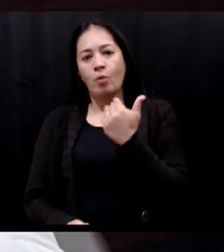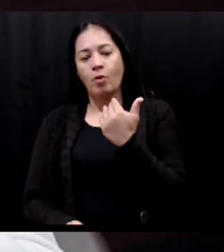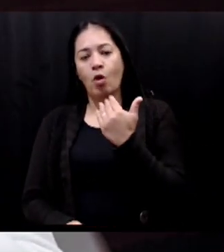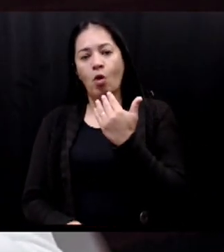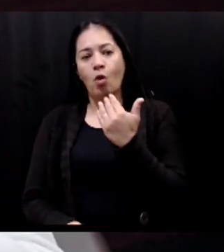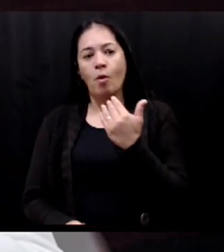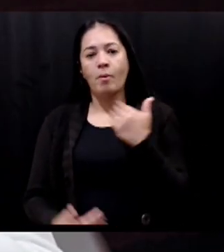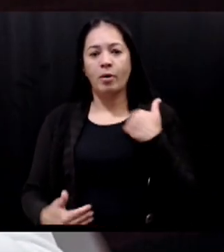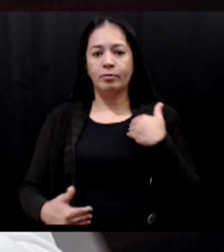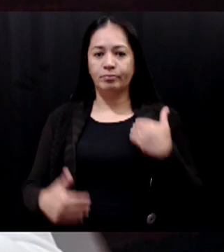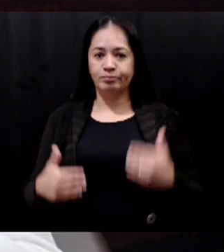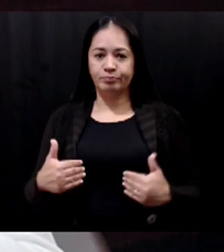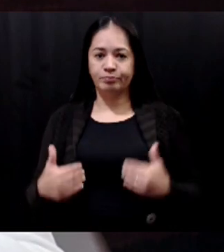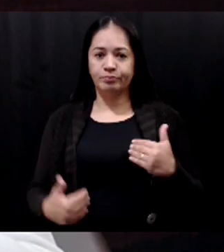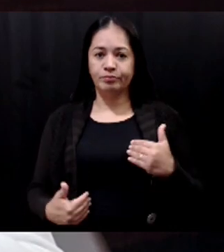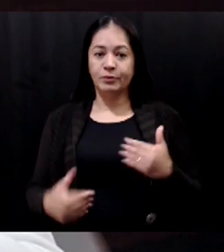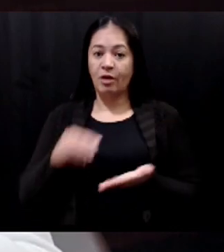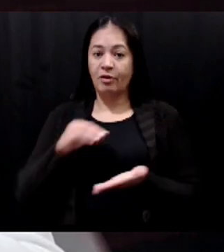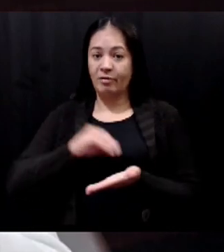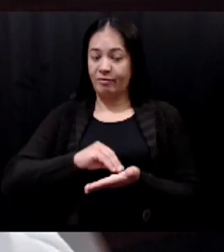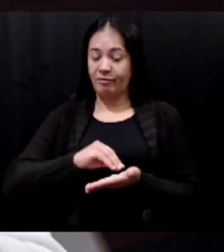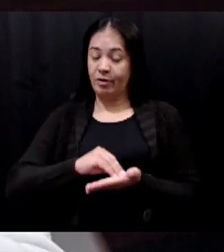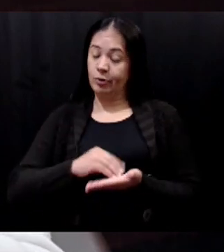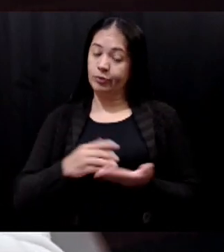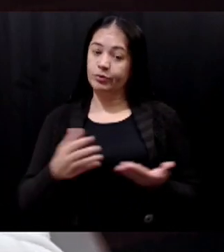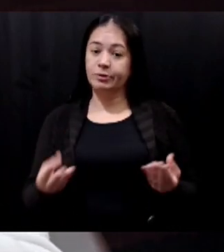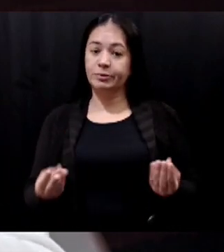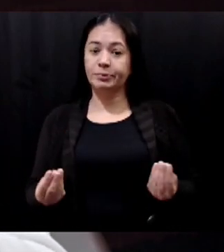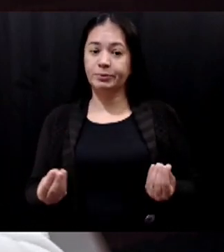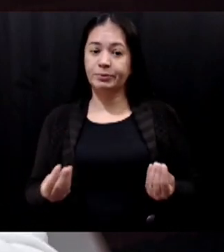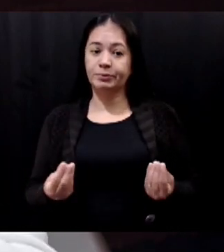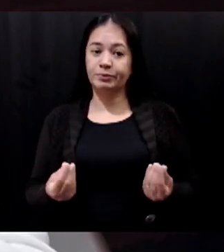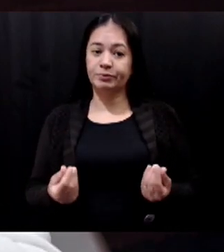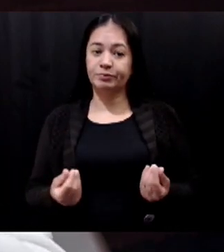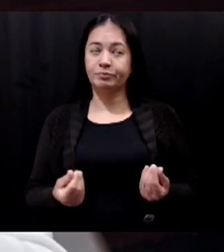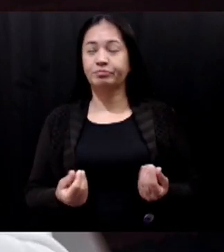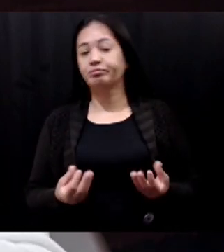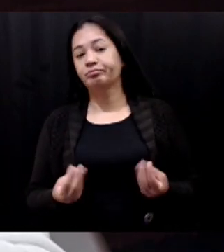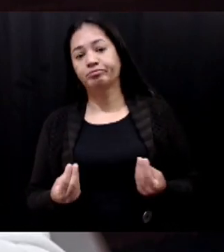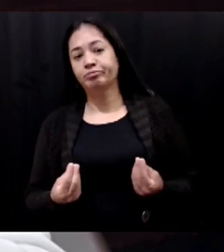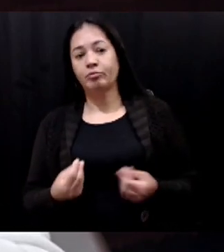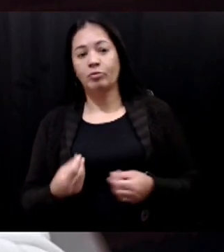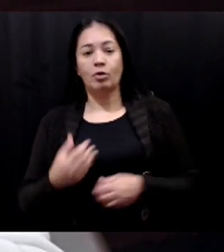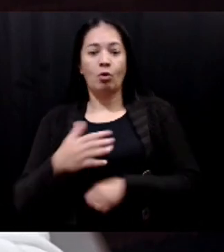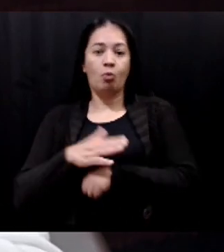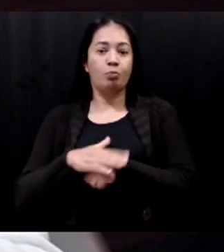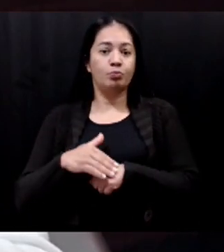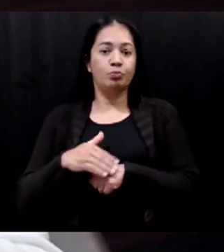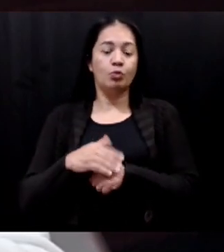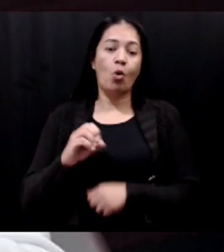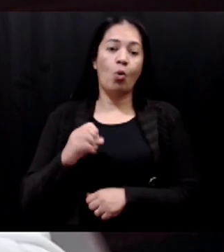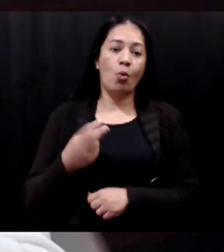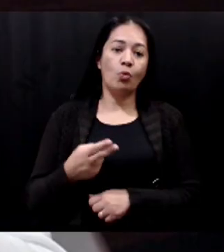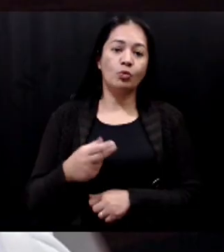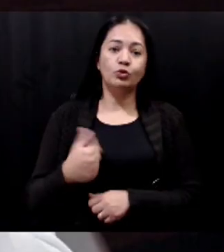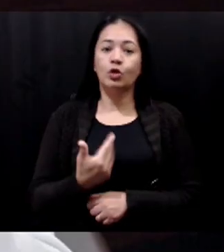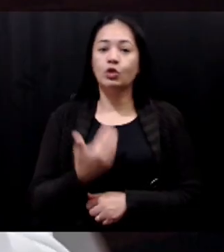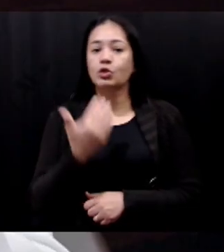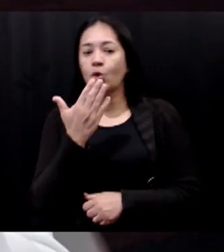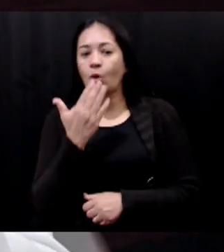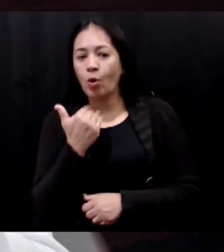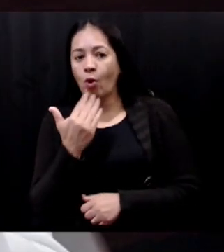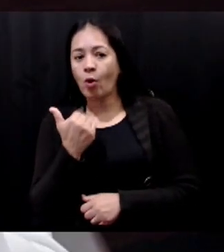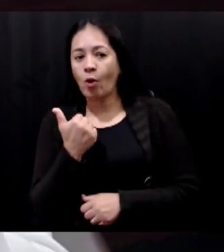alguma falta, né, uma ausência, um afeto, ou a gente come para se nutrir.